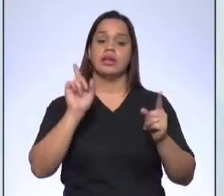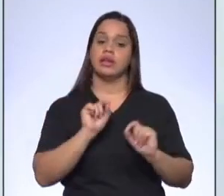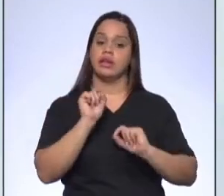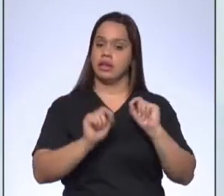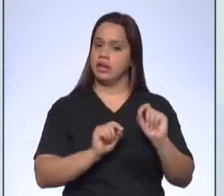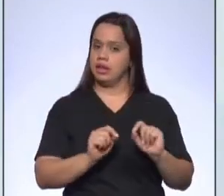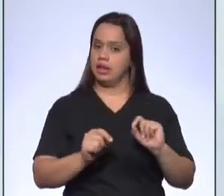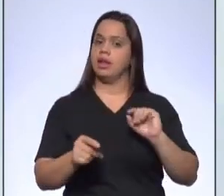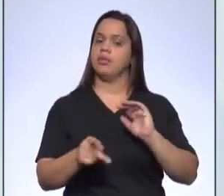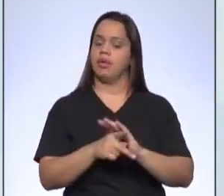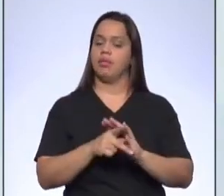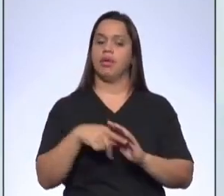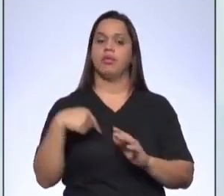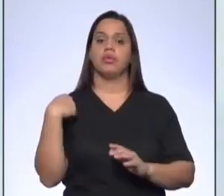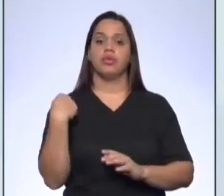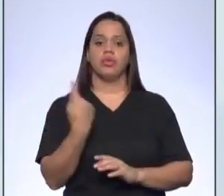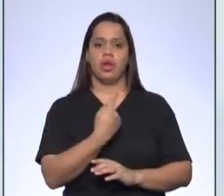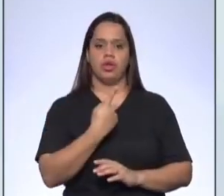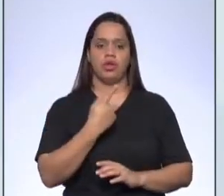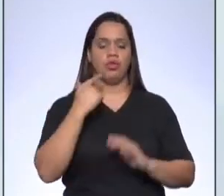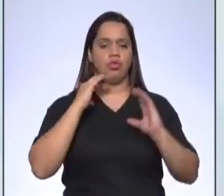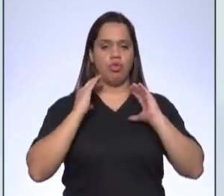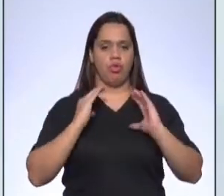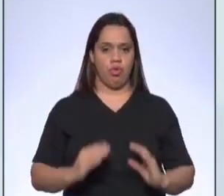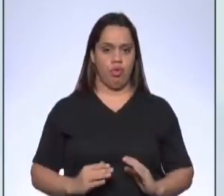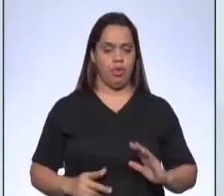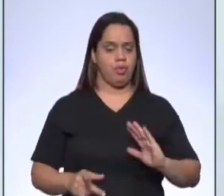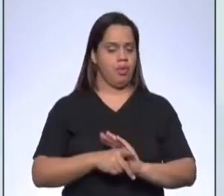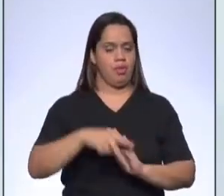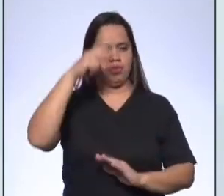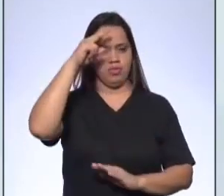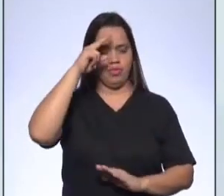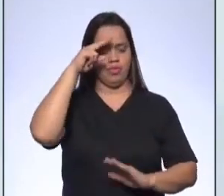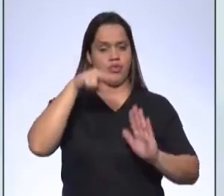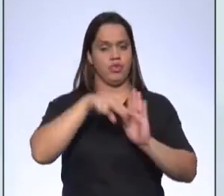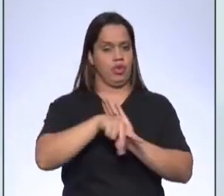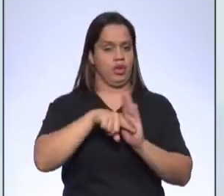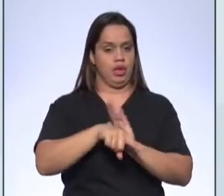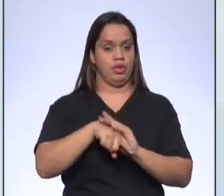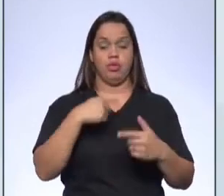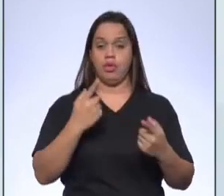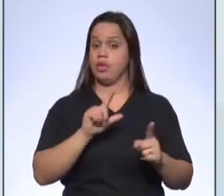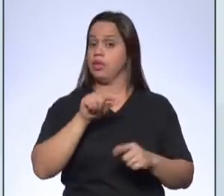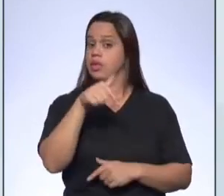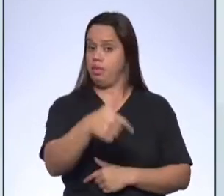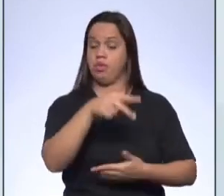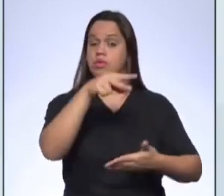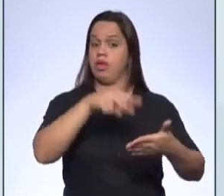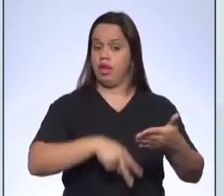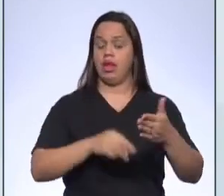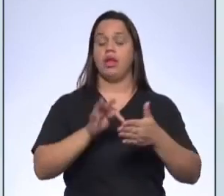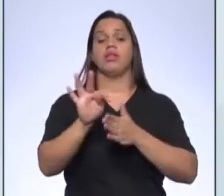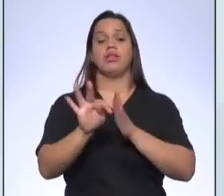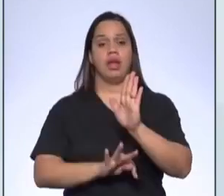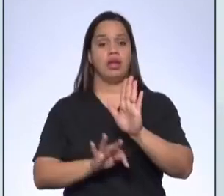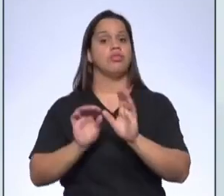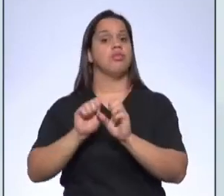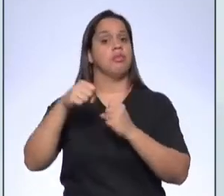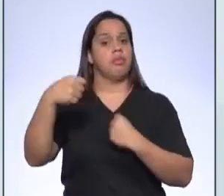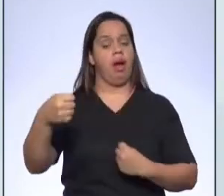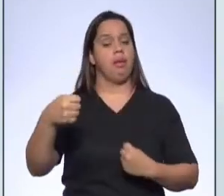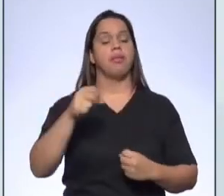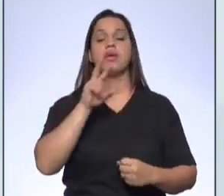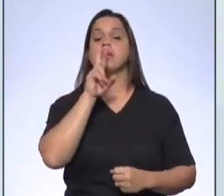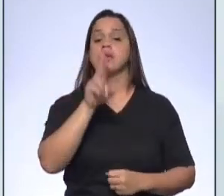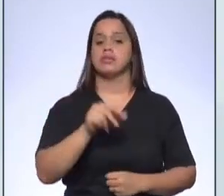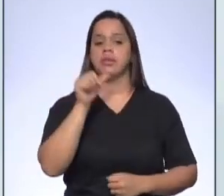da nossa atitude historiadora. Após a leitura do texto e dos mapas, responda as